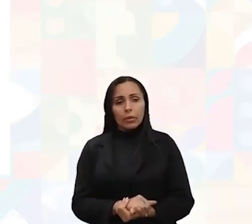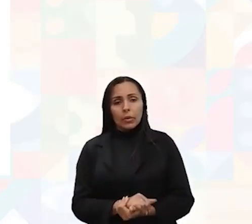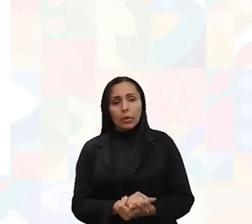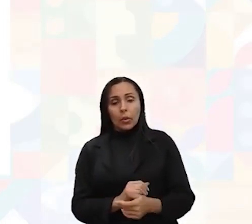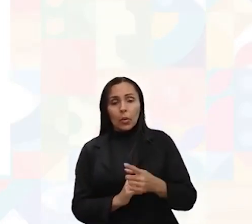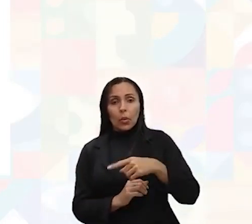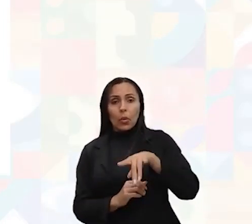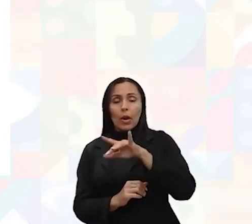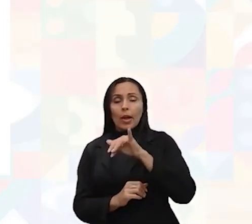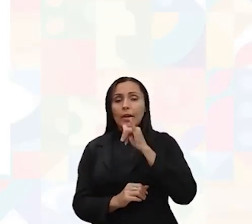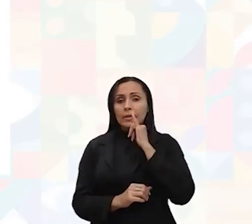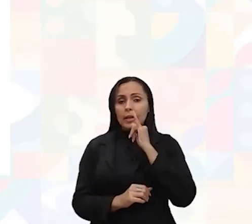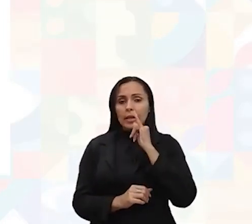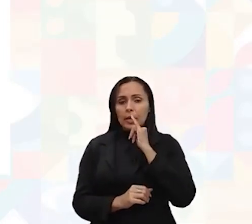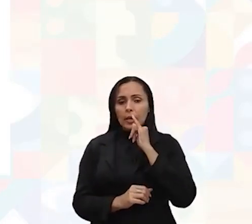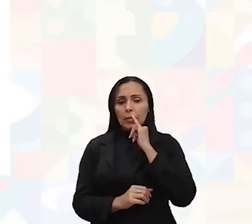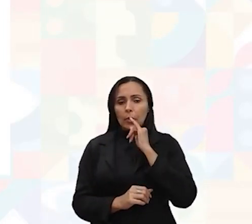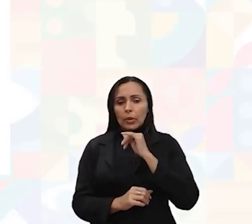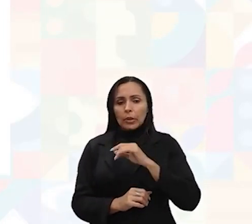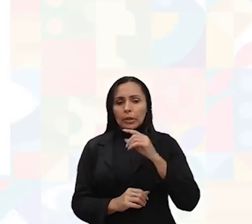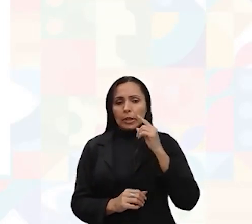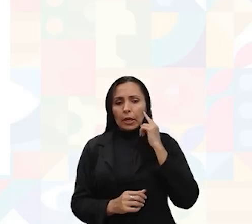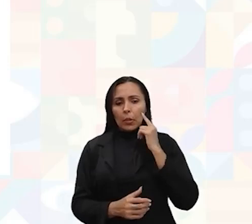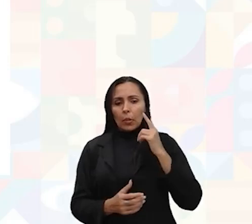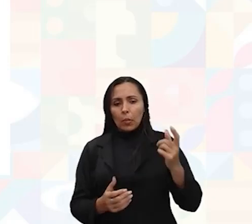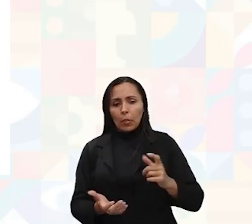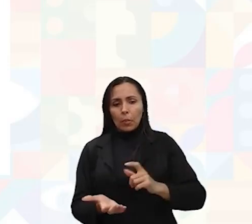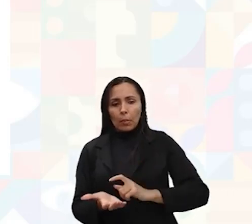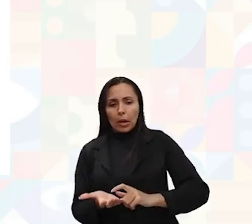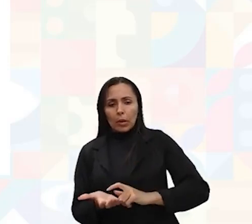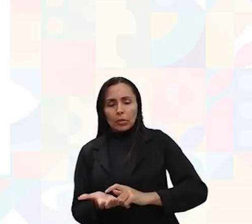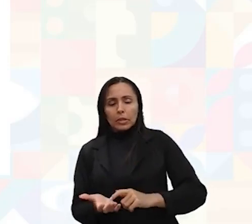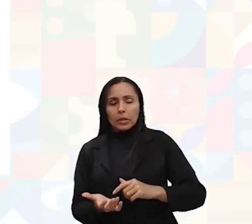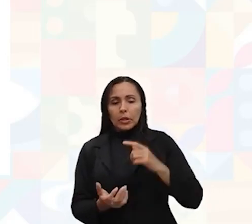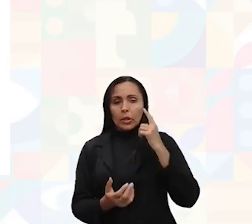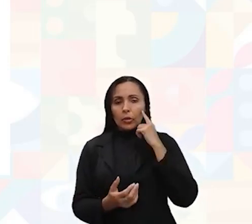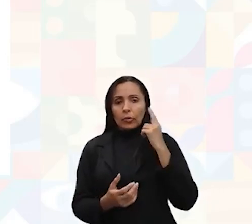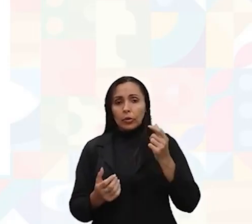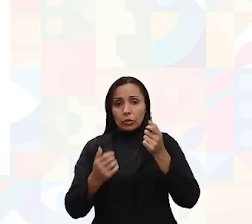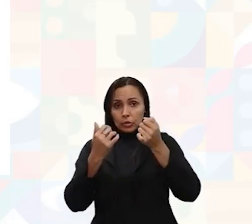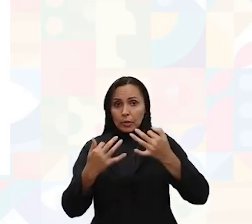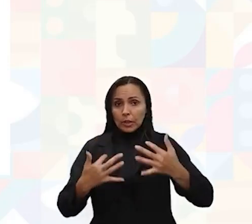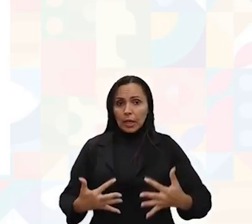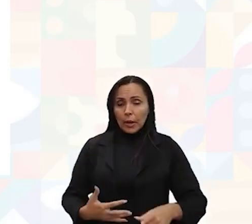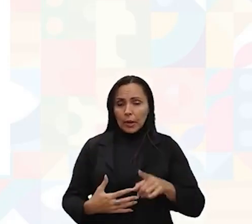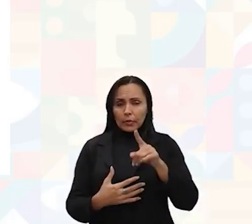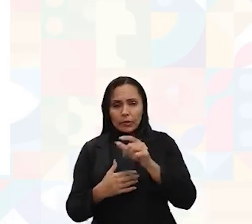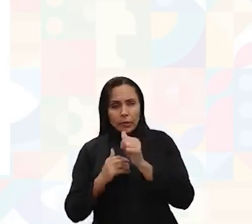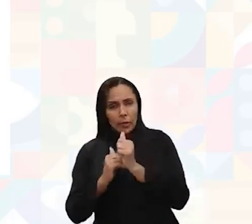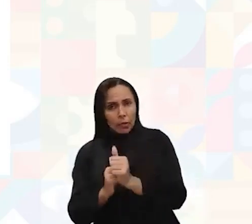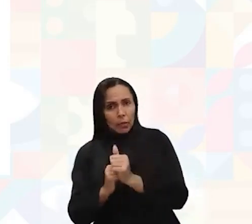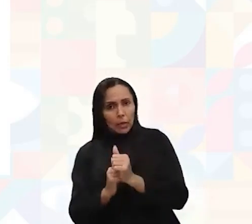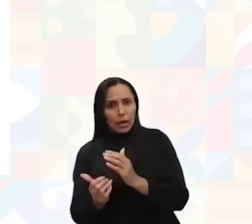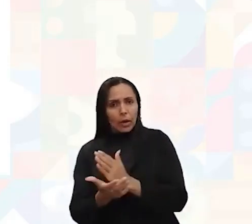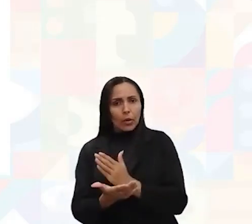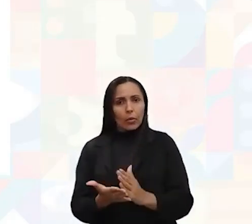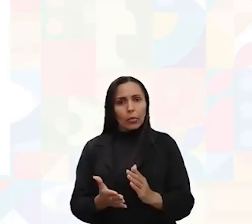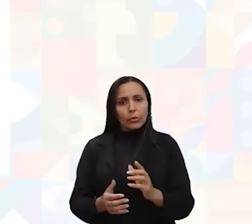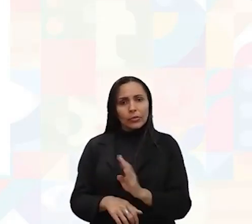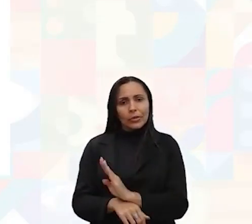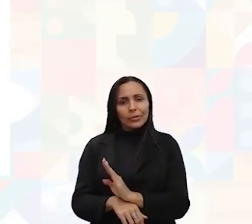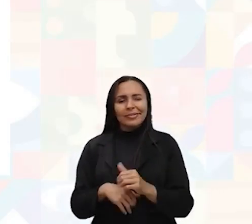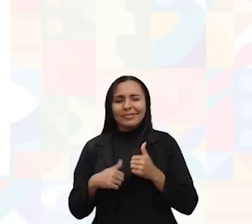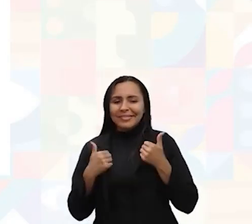um exemplo do Colibri, que é o mouse de cabeça, vou deixar com vocês aqui agora, para vocês acompanharem alguns vídeos, tá